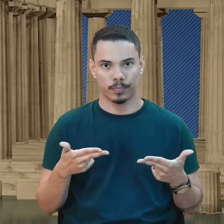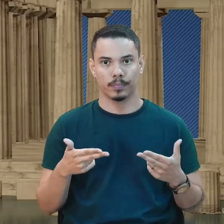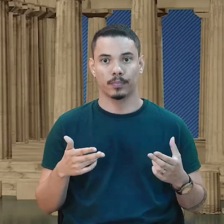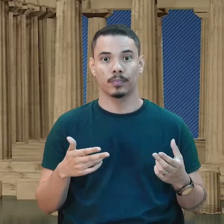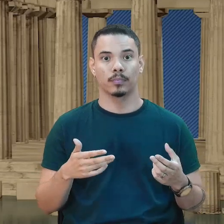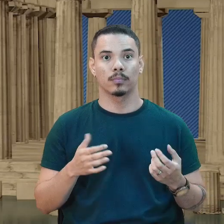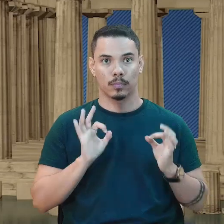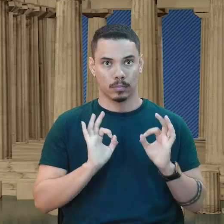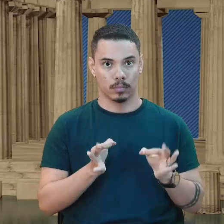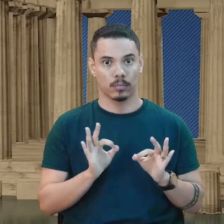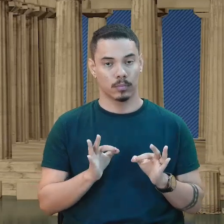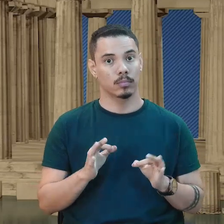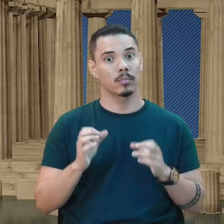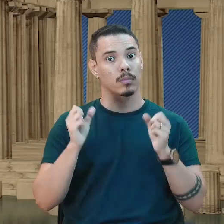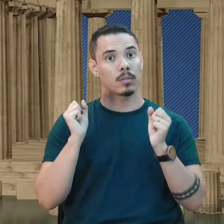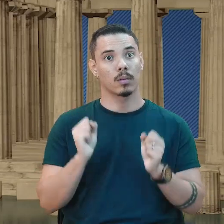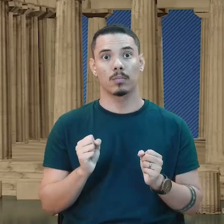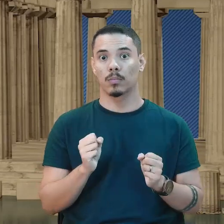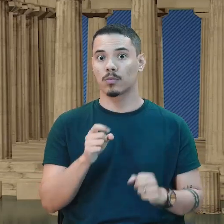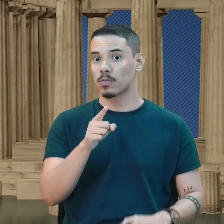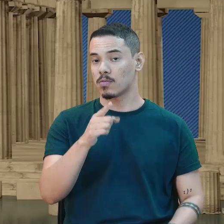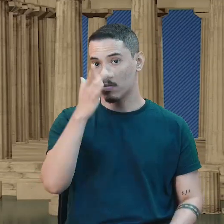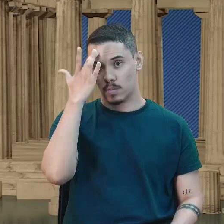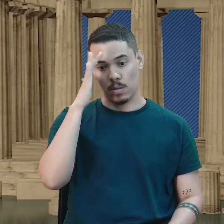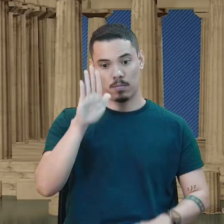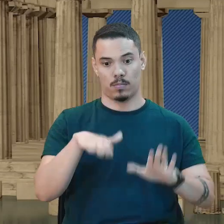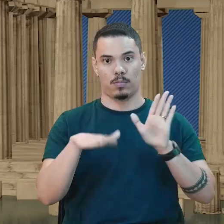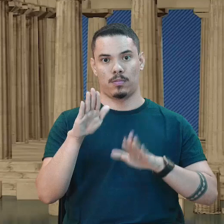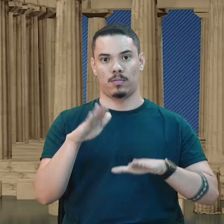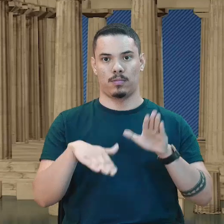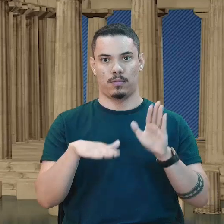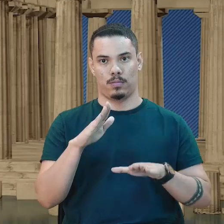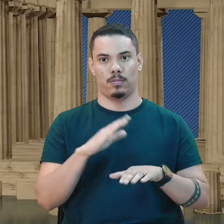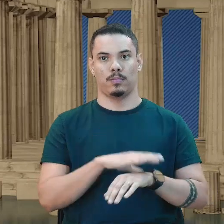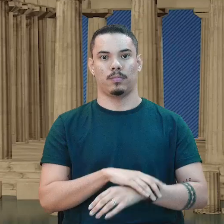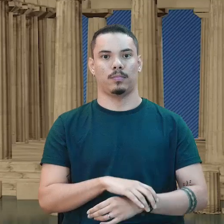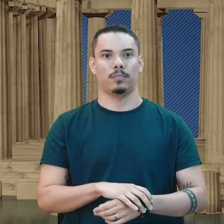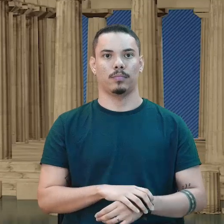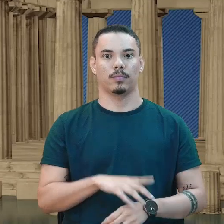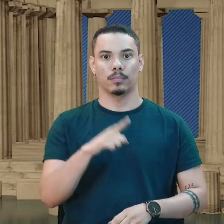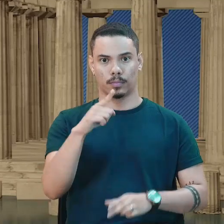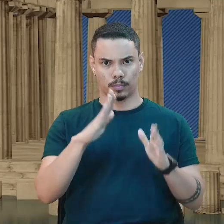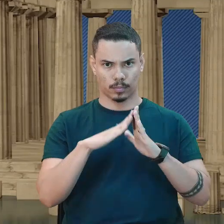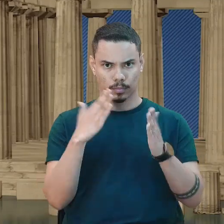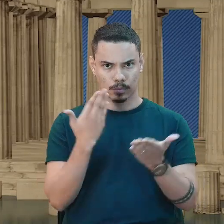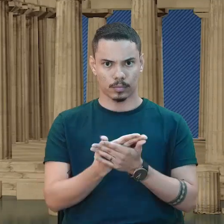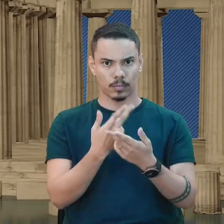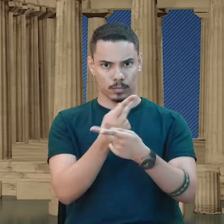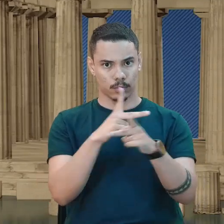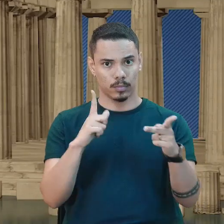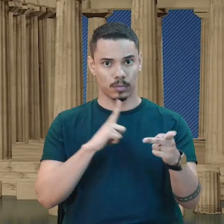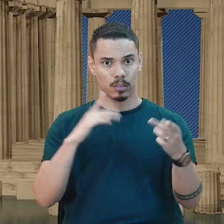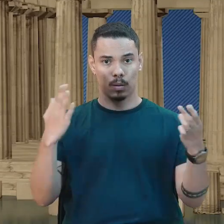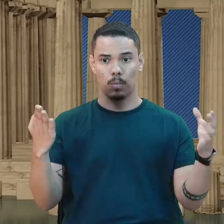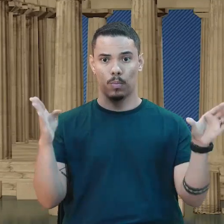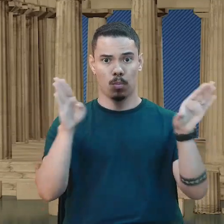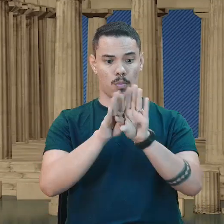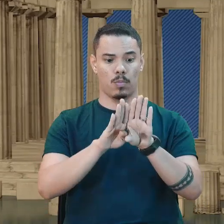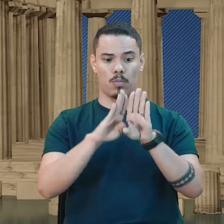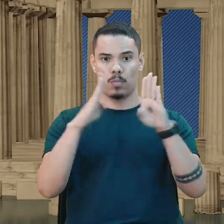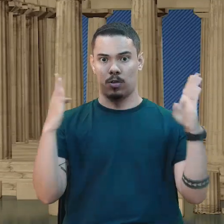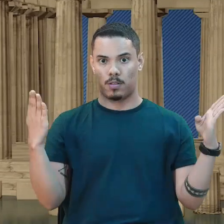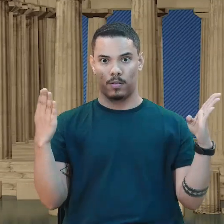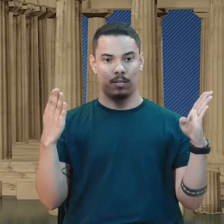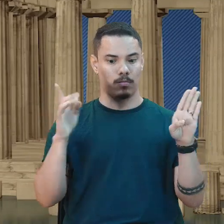tua cidade tem um pórtico e você nem sabe. A escola de você não tem um portão de entrada, isso é um pórtico.